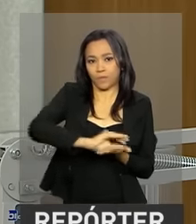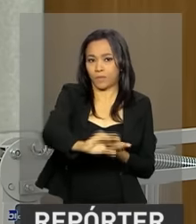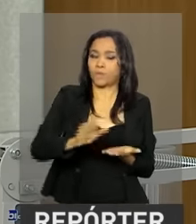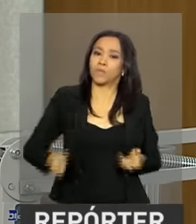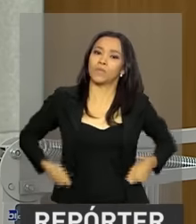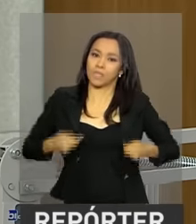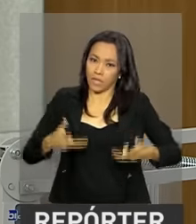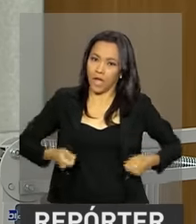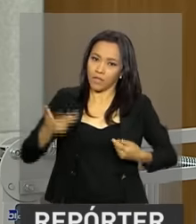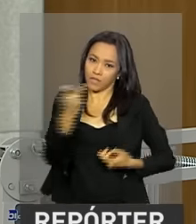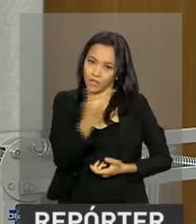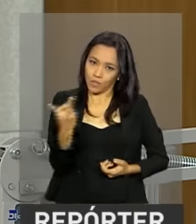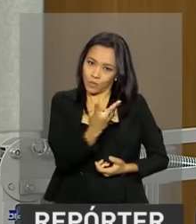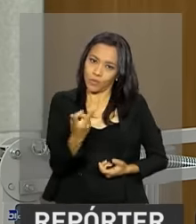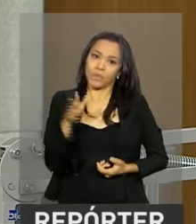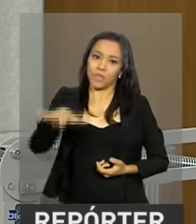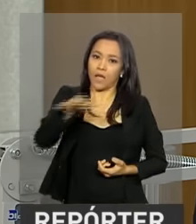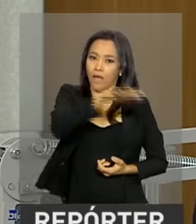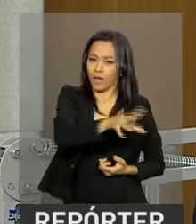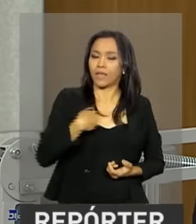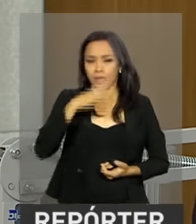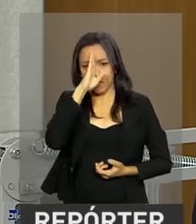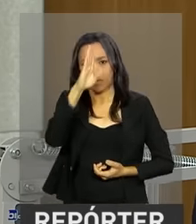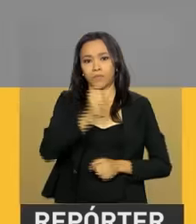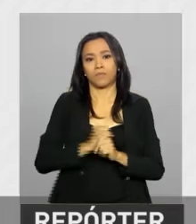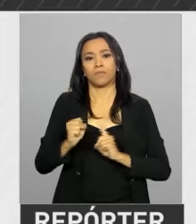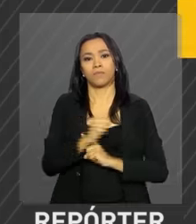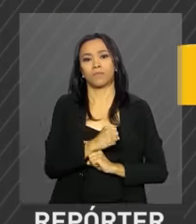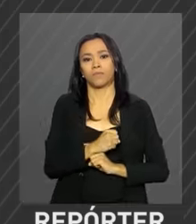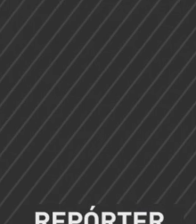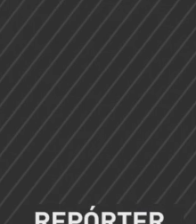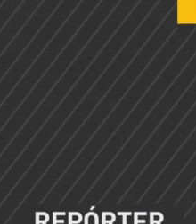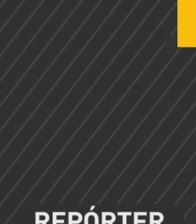despesas nessas duas áreas fundamentais pra